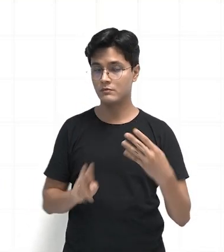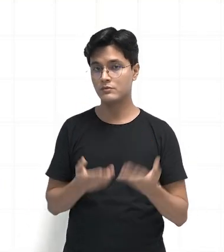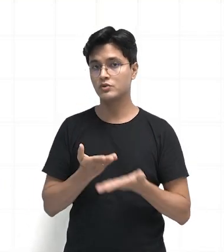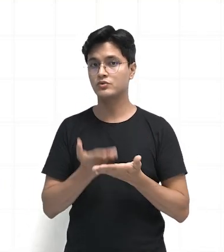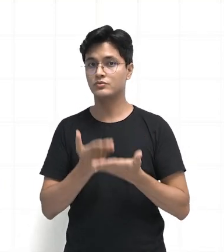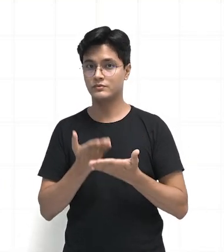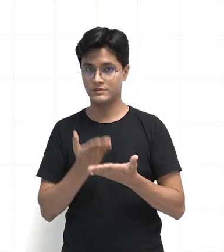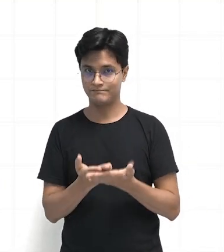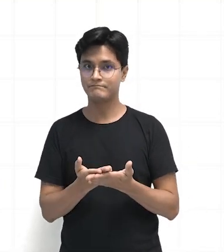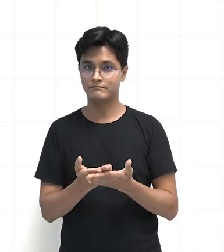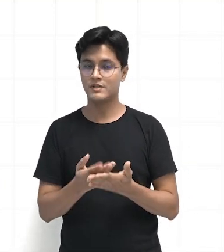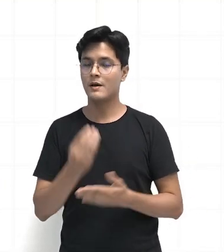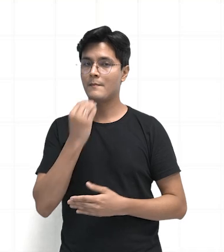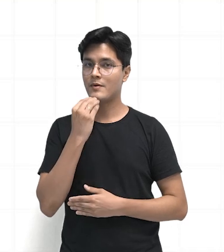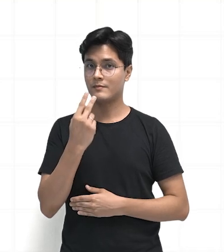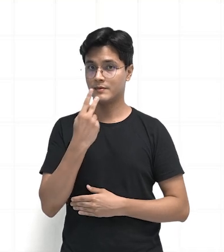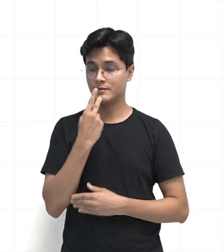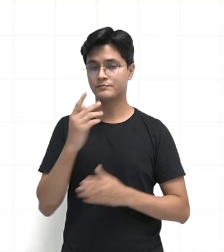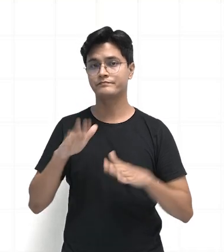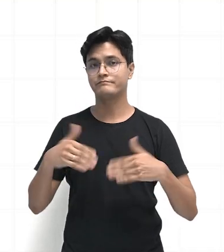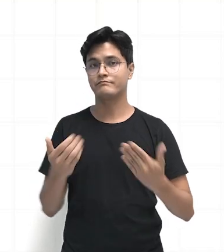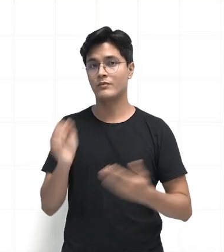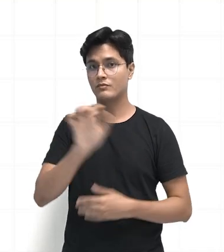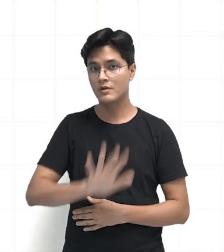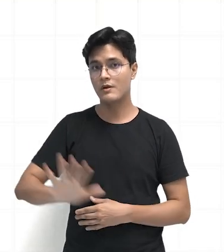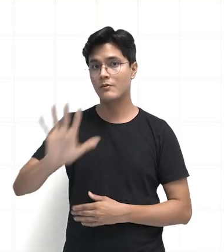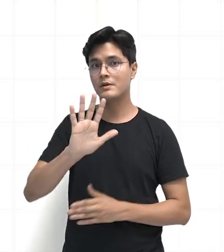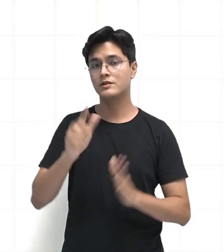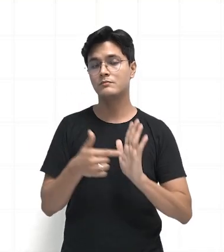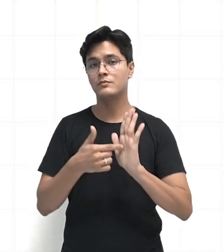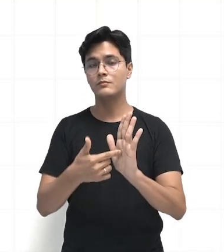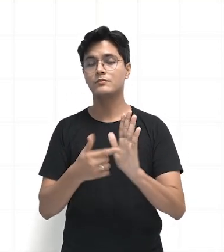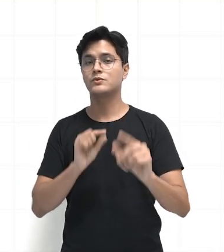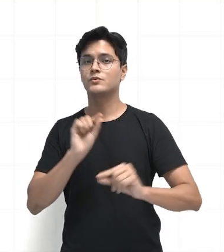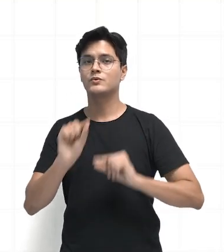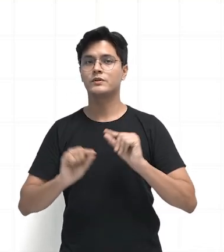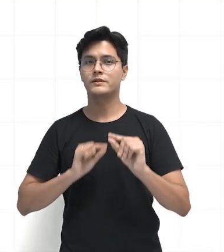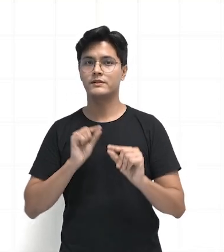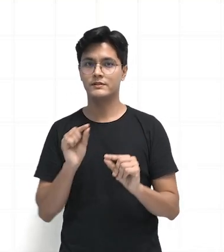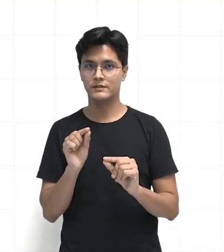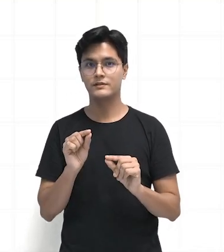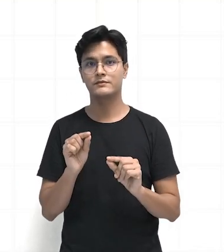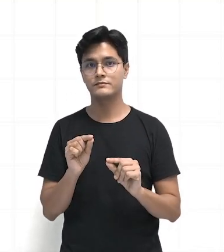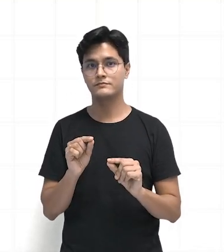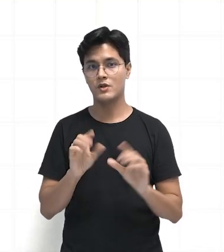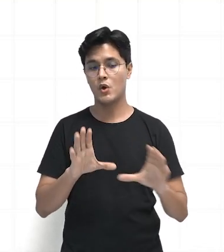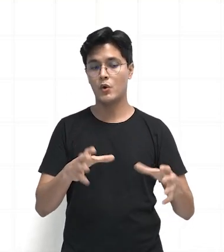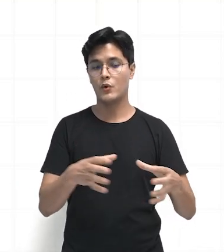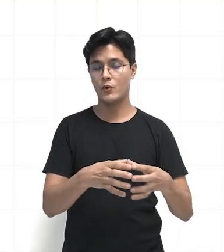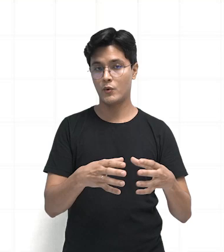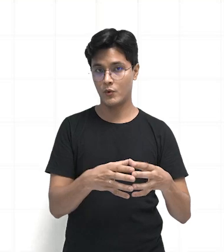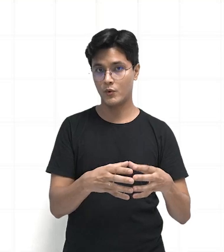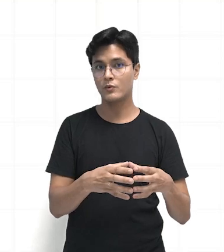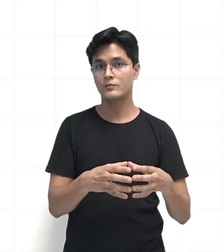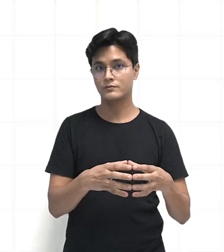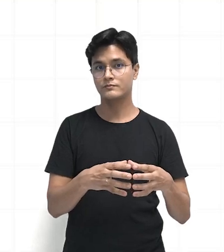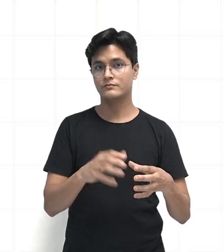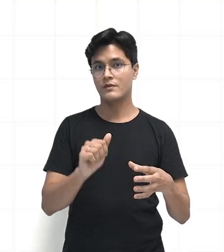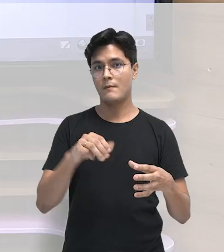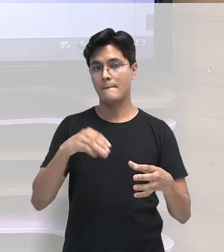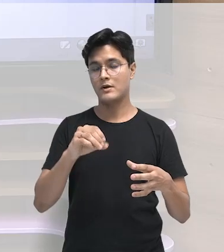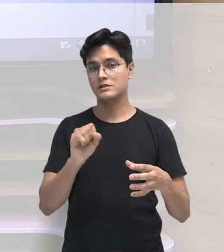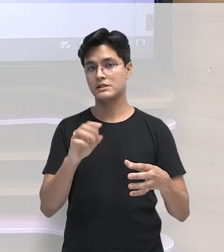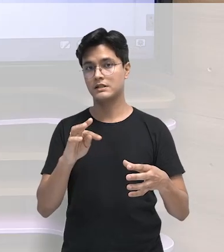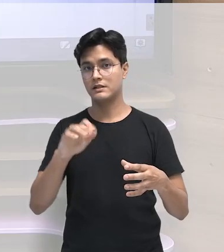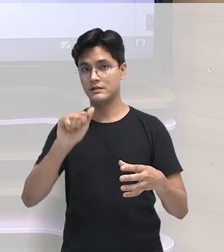de probabilidade. Então, geralmente, a gente indica o espaço amostral pela letra S